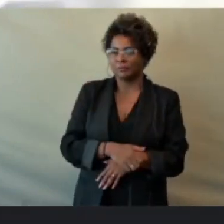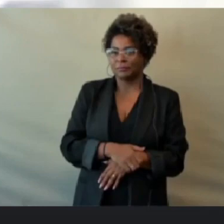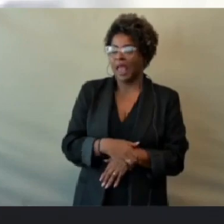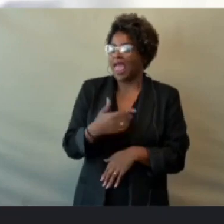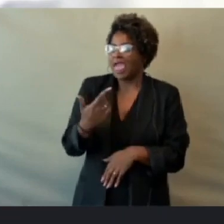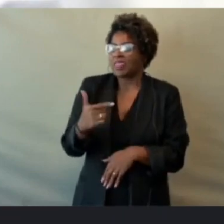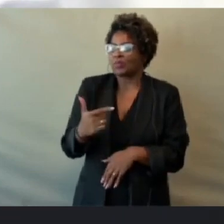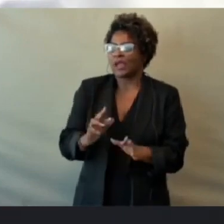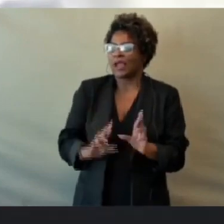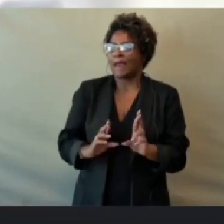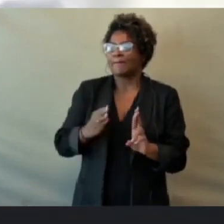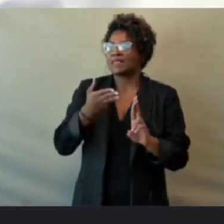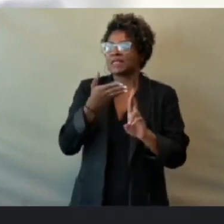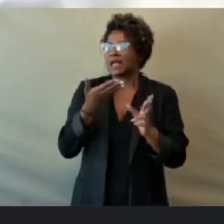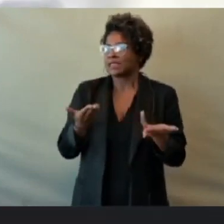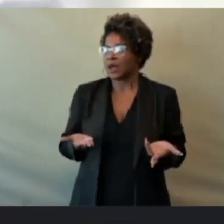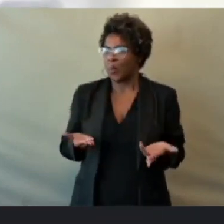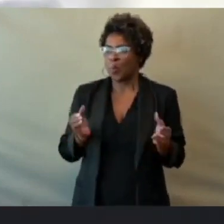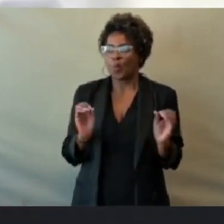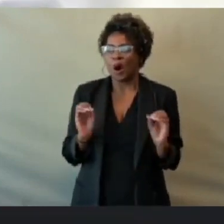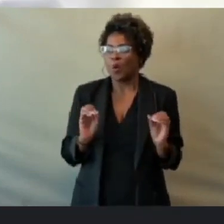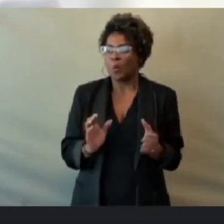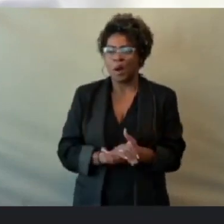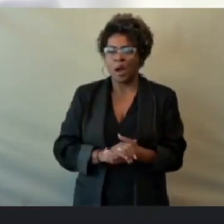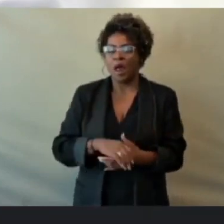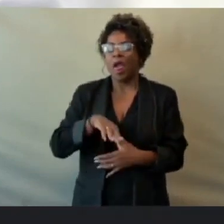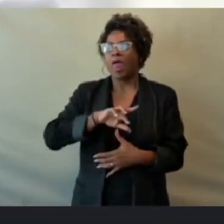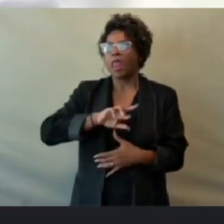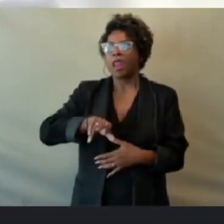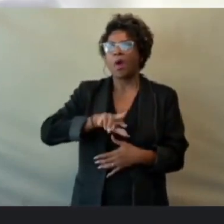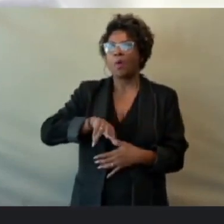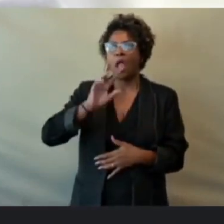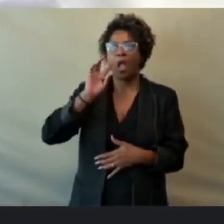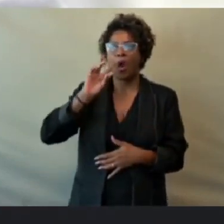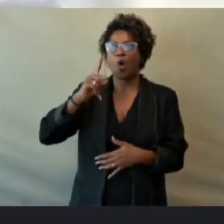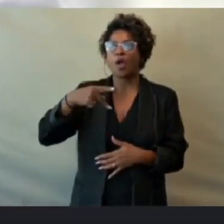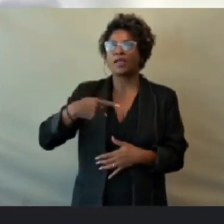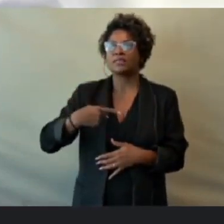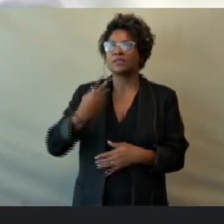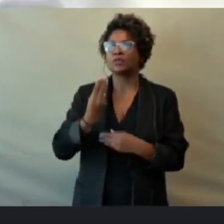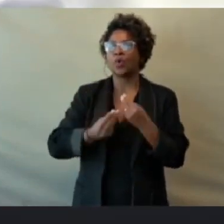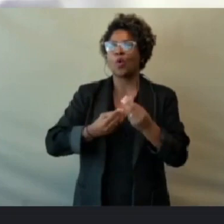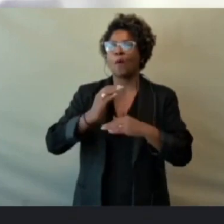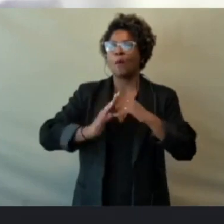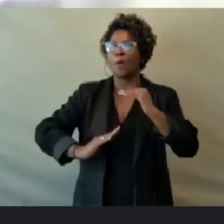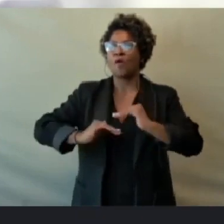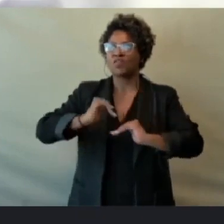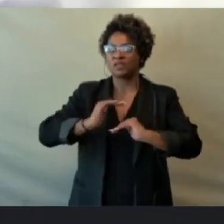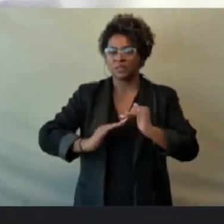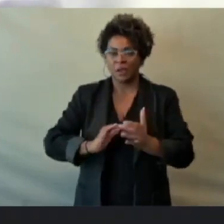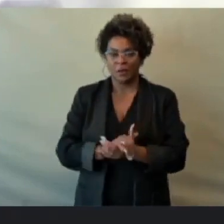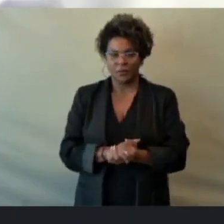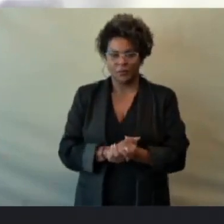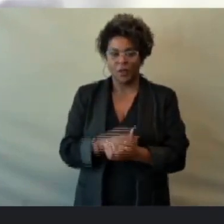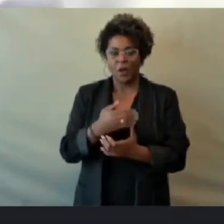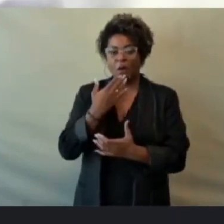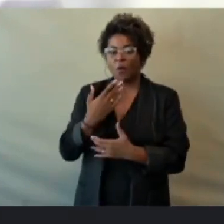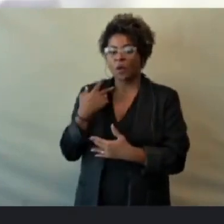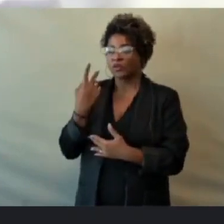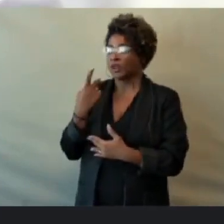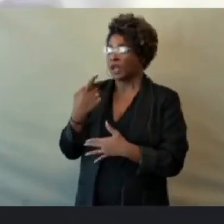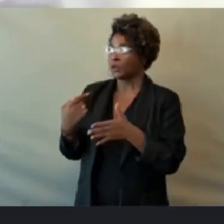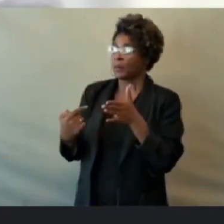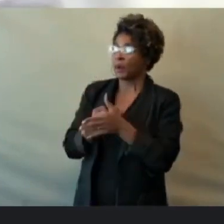o que eu acho quando o vereador pergunta o que nós podemos fazer para melhorar essa situação eu acho que a câmara de vereadores nos